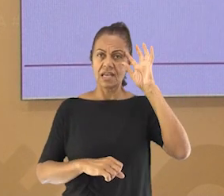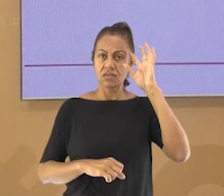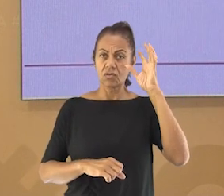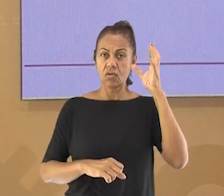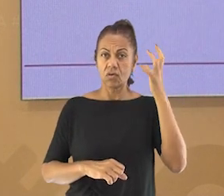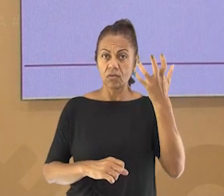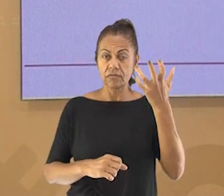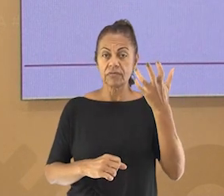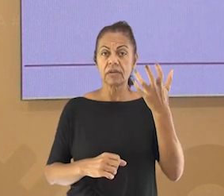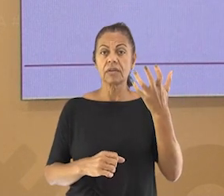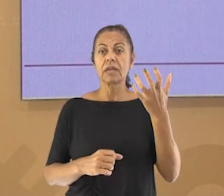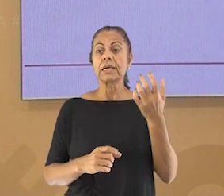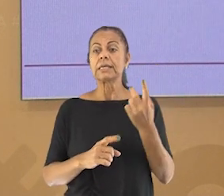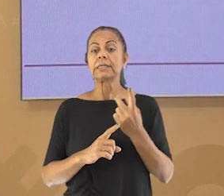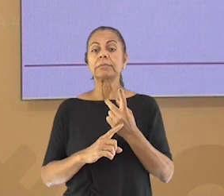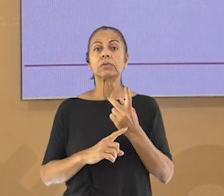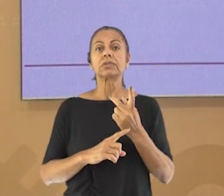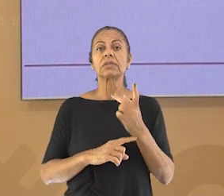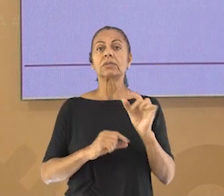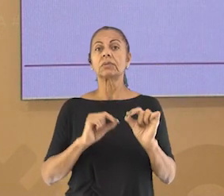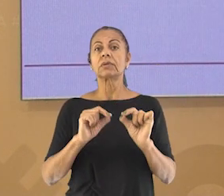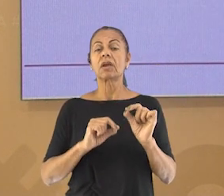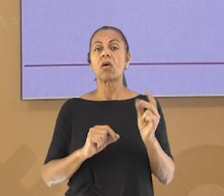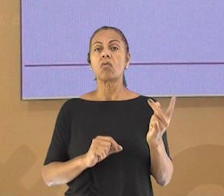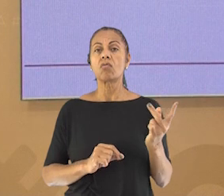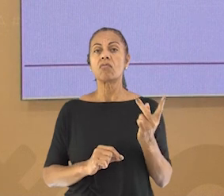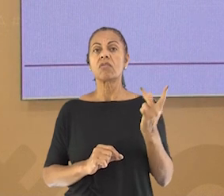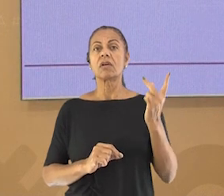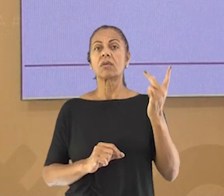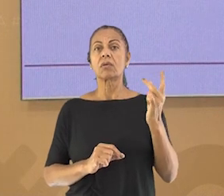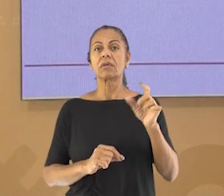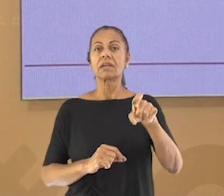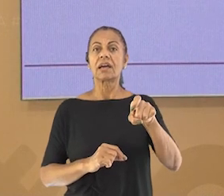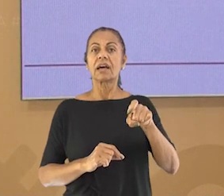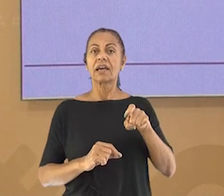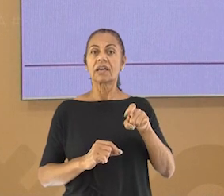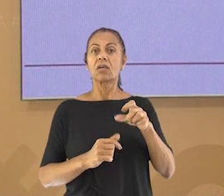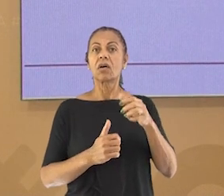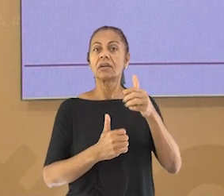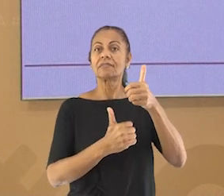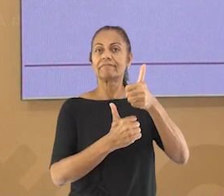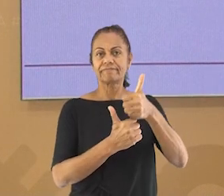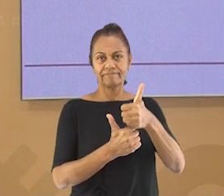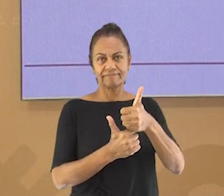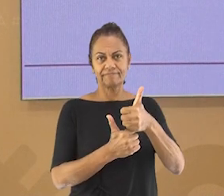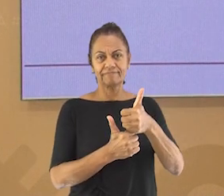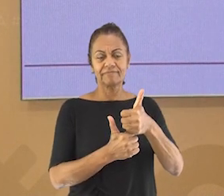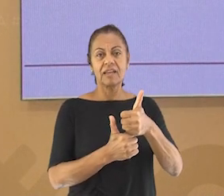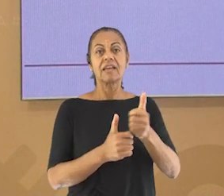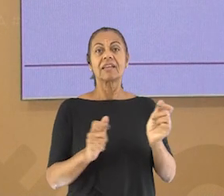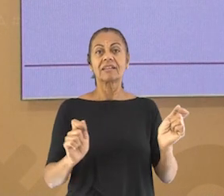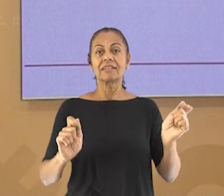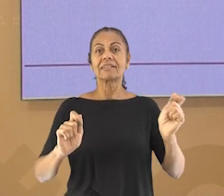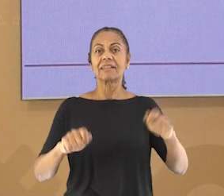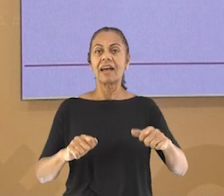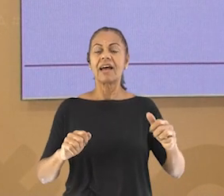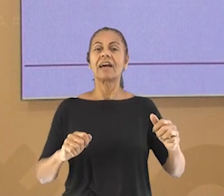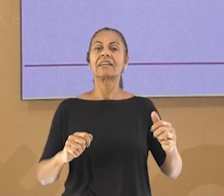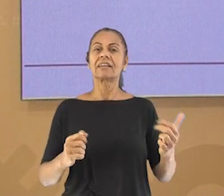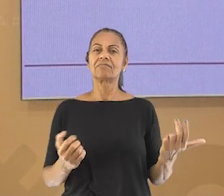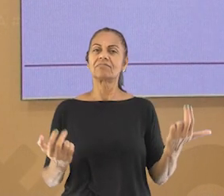Resolvemos as equações do primeiro grau sempre em busca do valor que vai estar no lugar da incógnita.